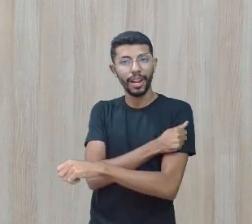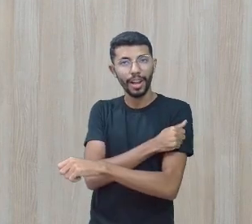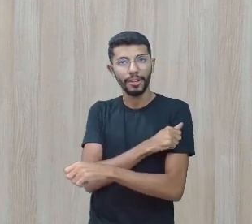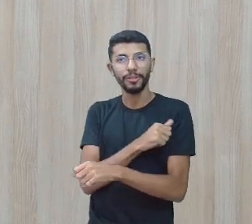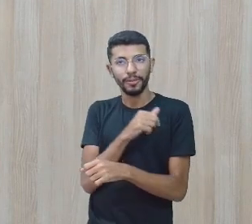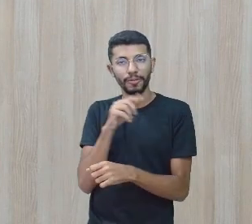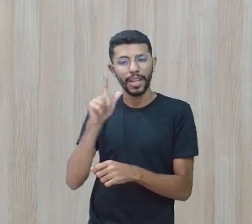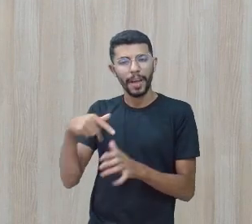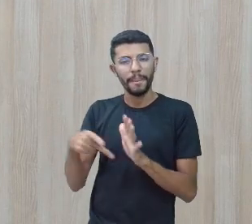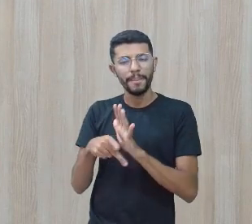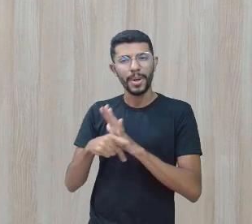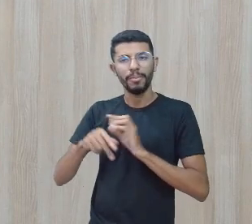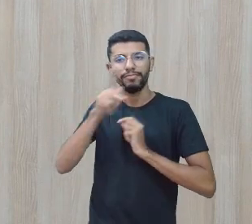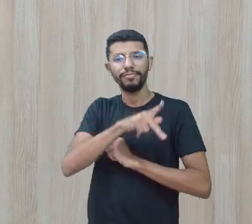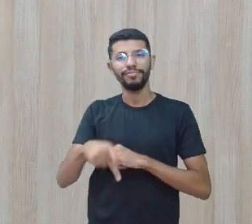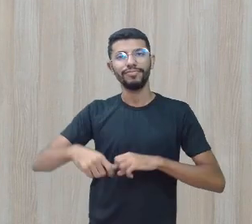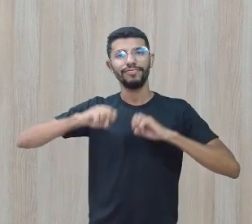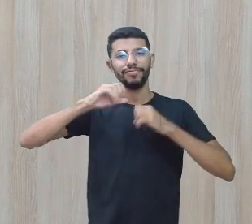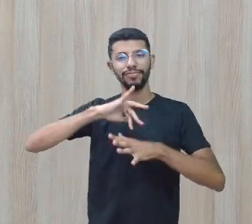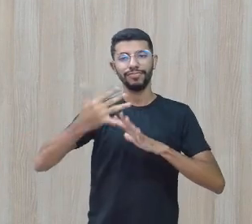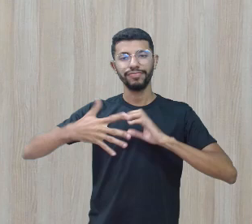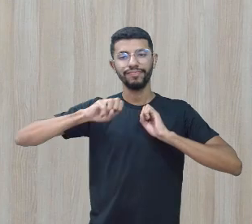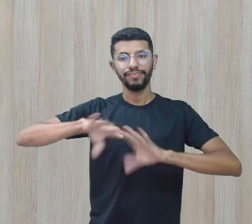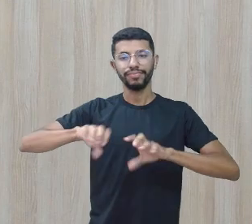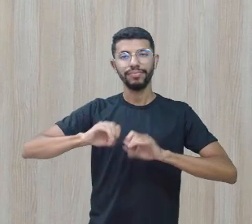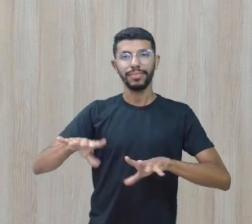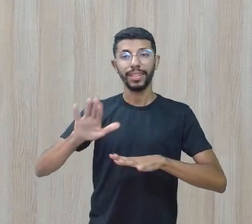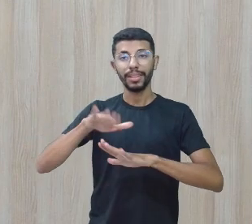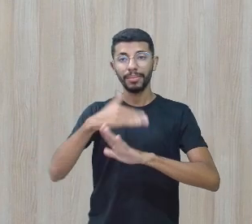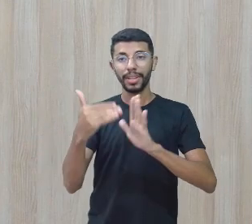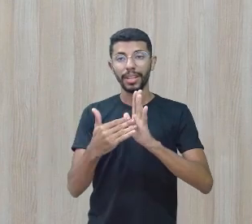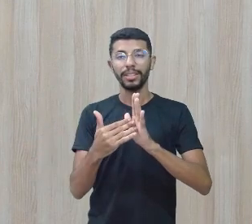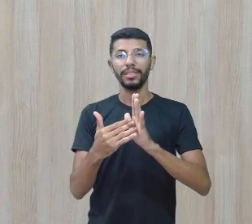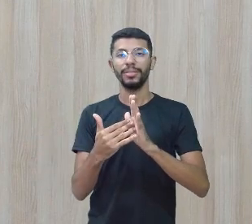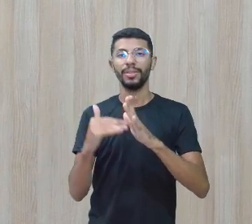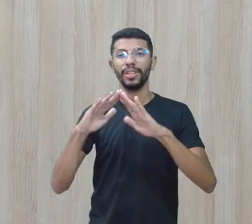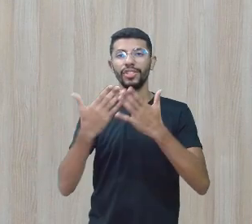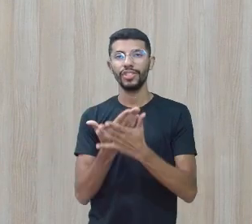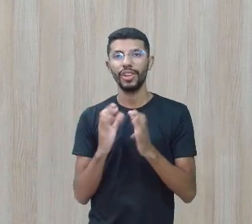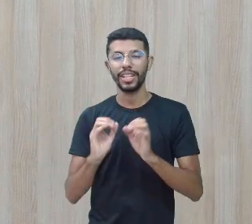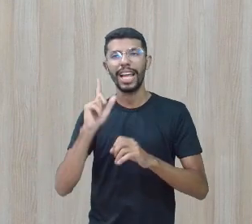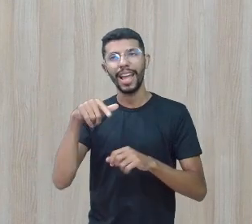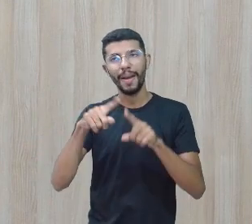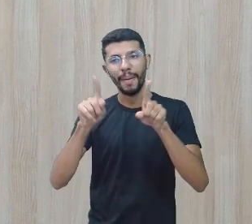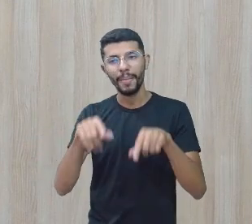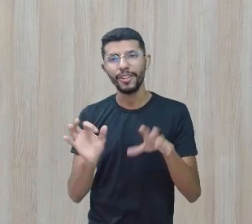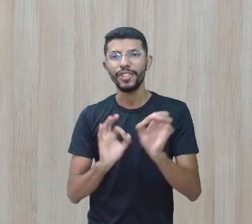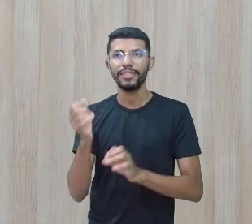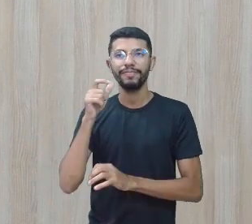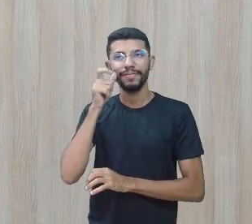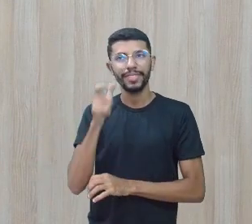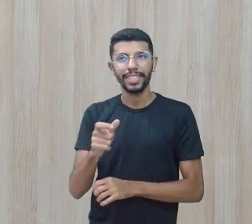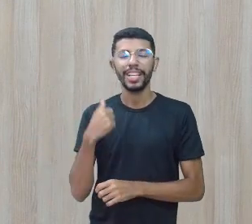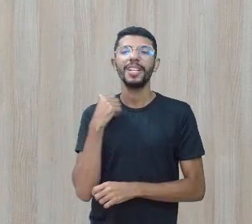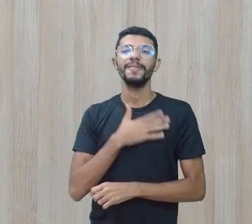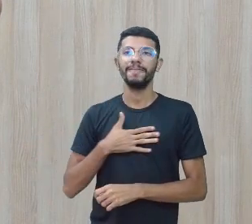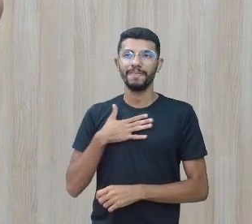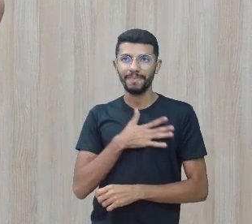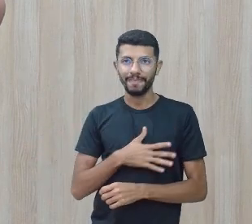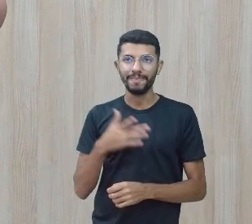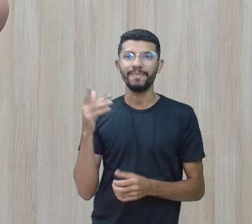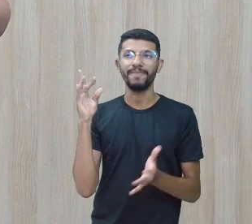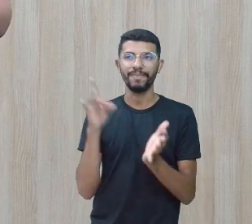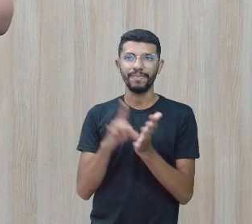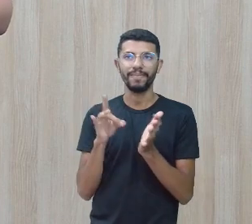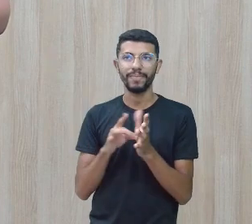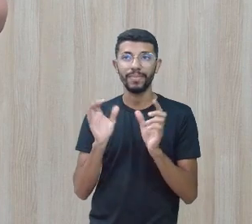o professor de Libras para toda a escola. Então, é um projeto interessante, eles vão gostar muito. Não é? A